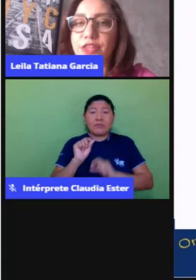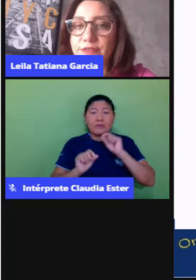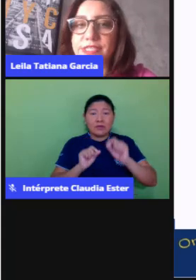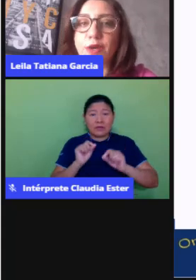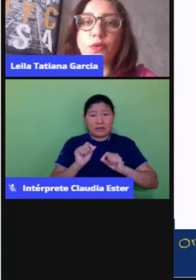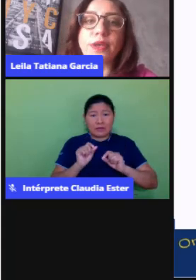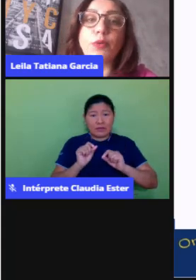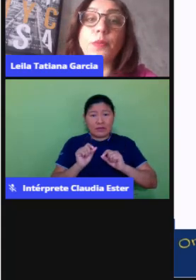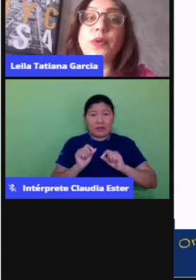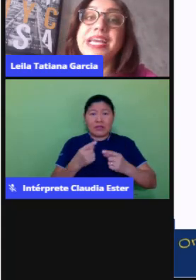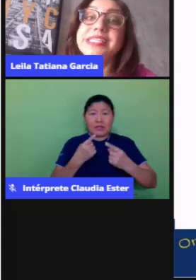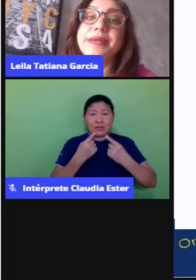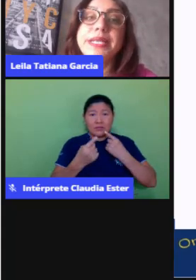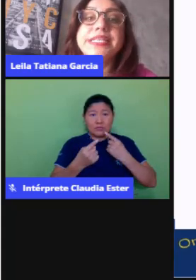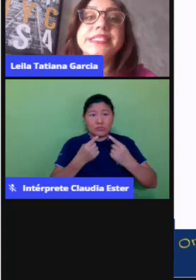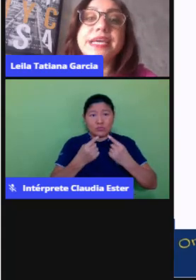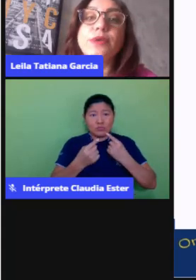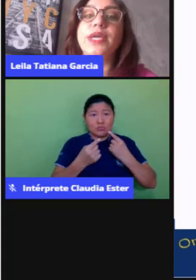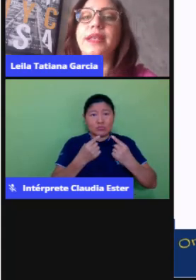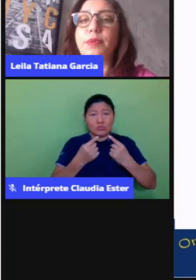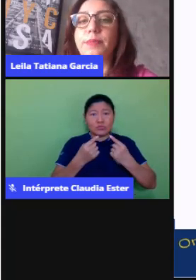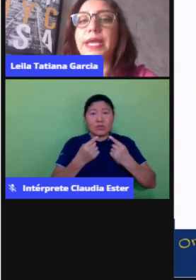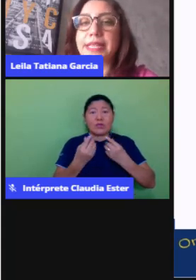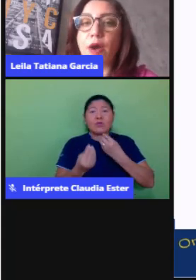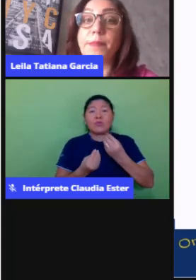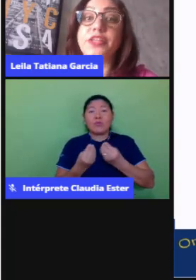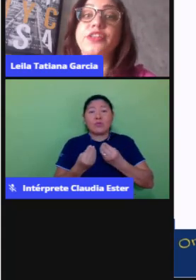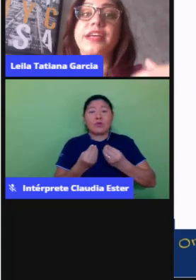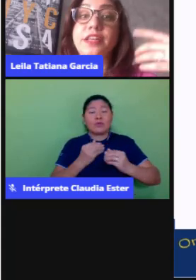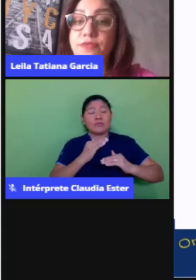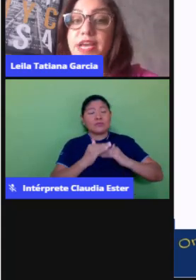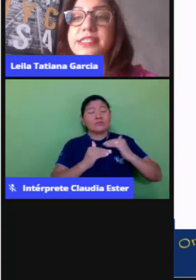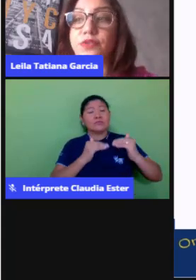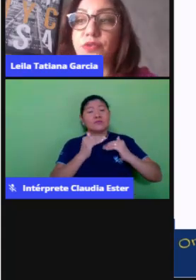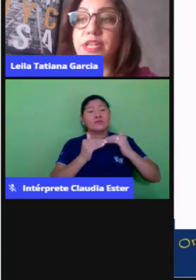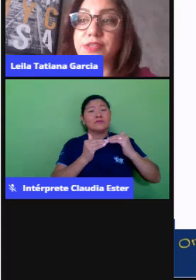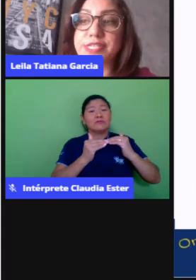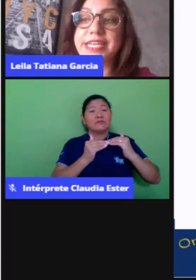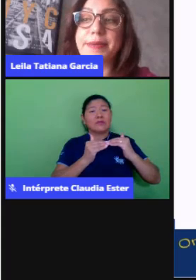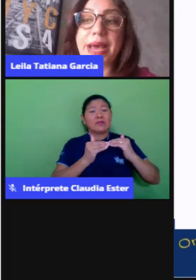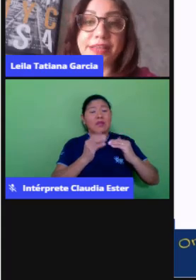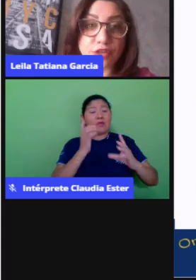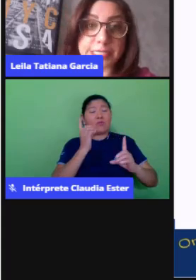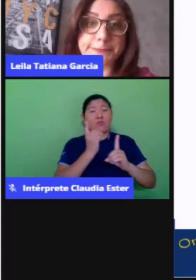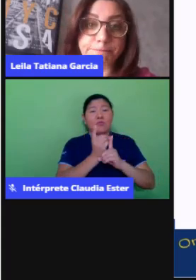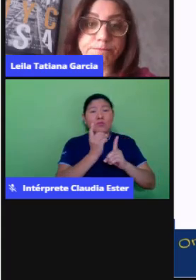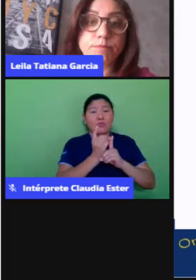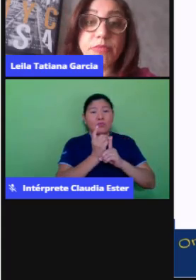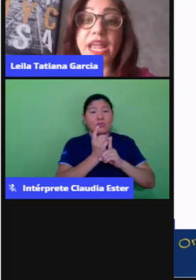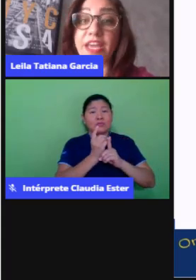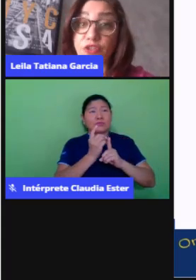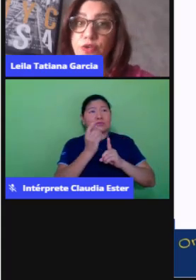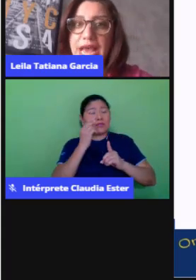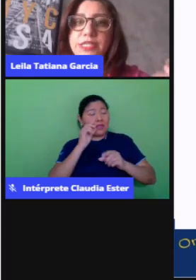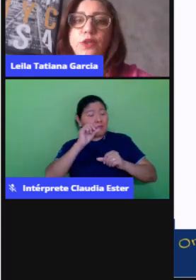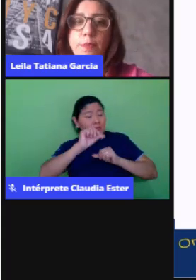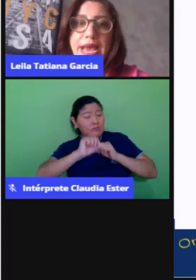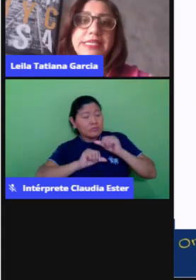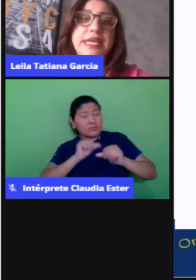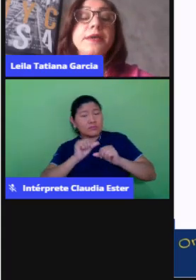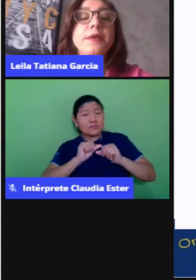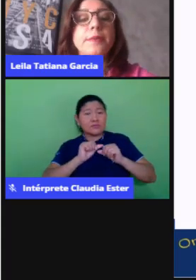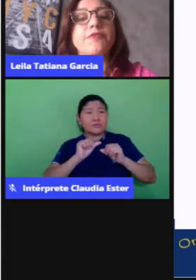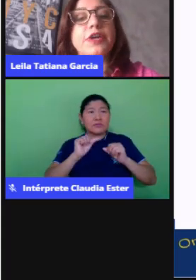discutir iniciativas que contribuam para o restabelecer o equilíbrio ambiental a partir da identificação de alterações climáticas,